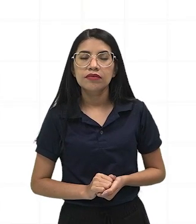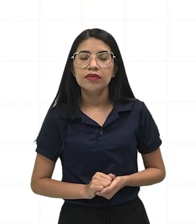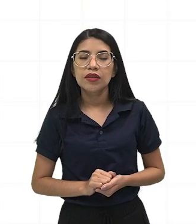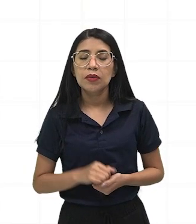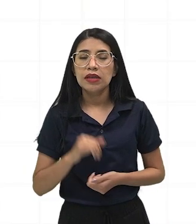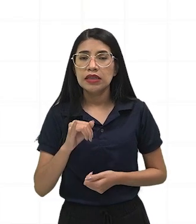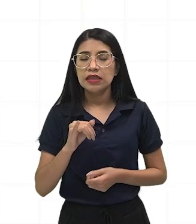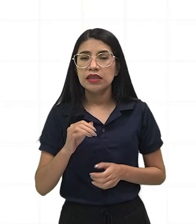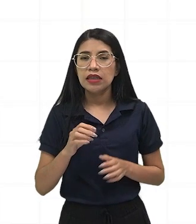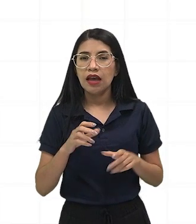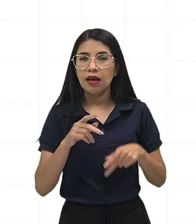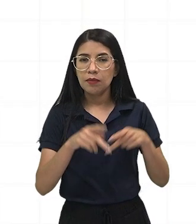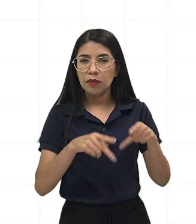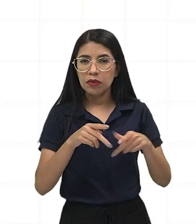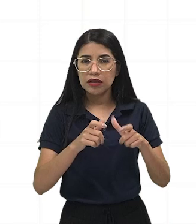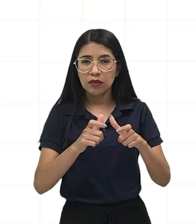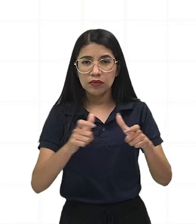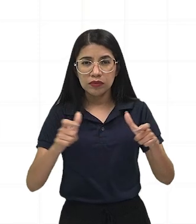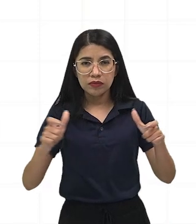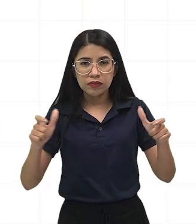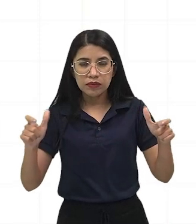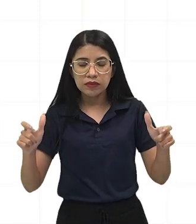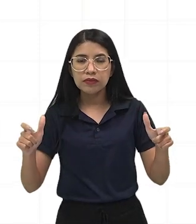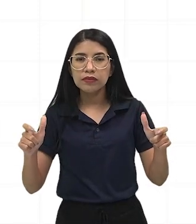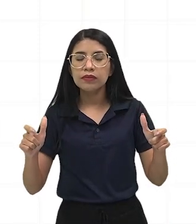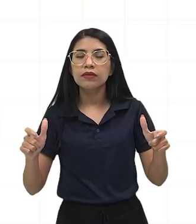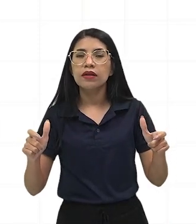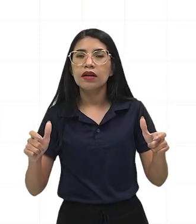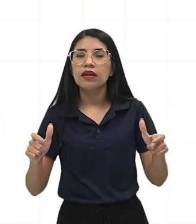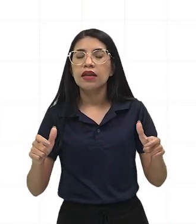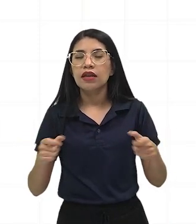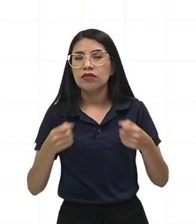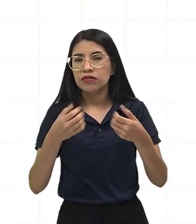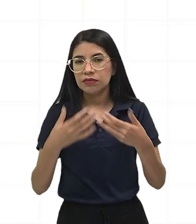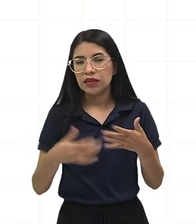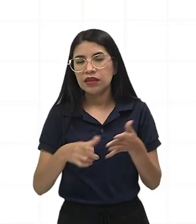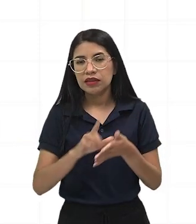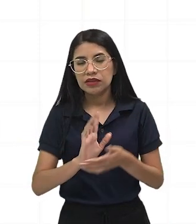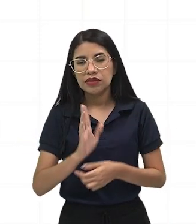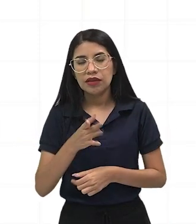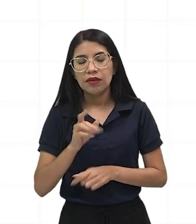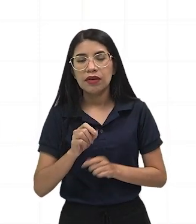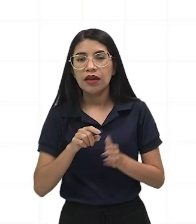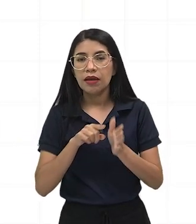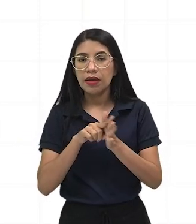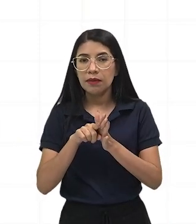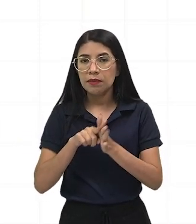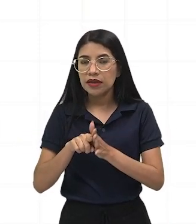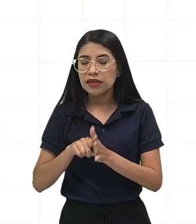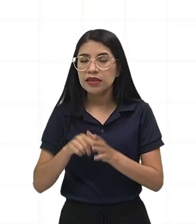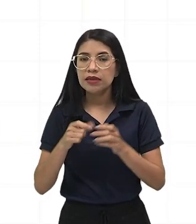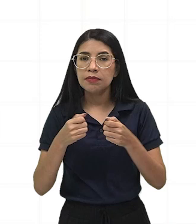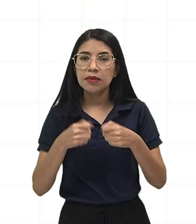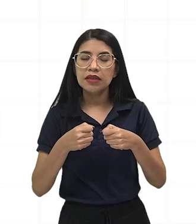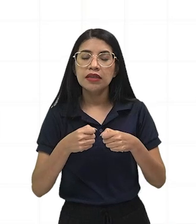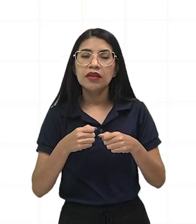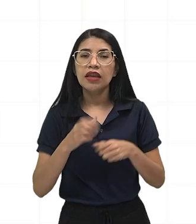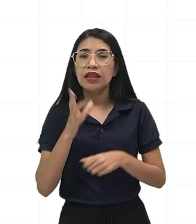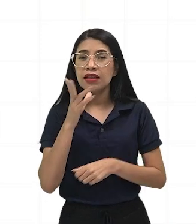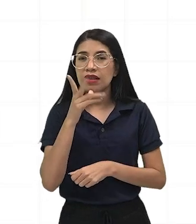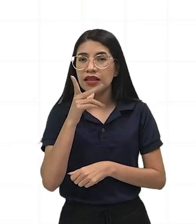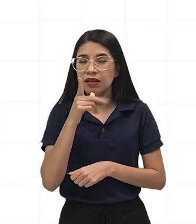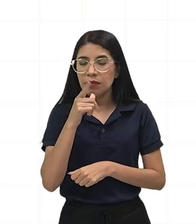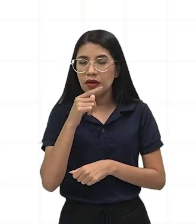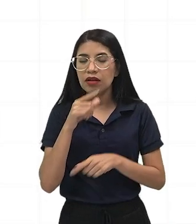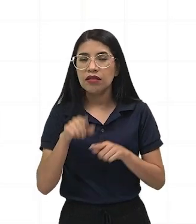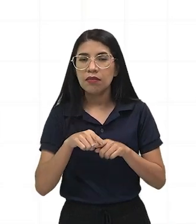caso a população seja muito grande, né, que é isso que eu acabei de falar, olha, a pesquisa irá requerer um maior tempo e um